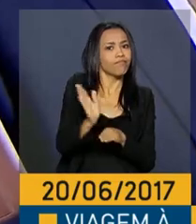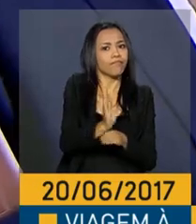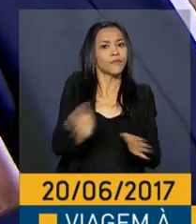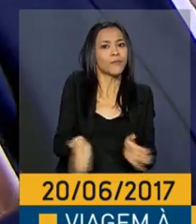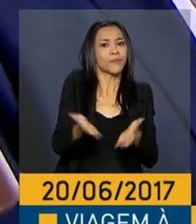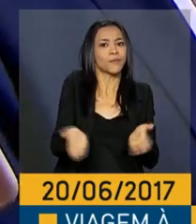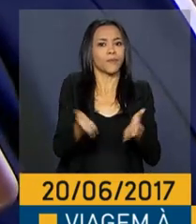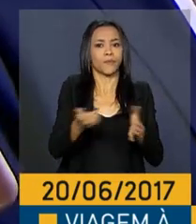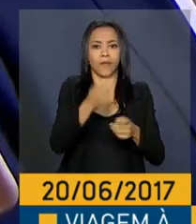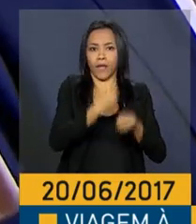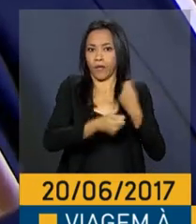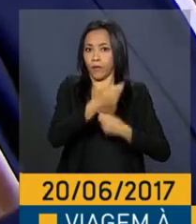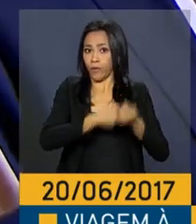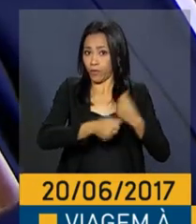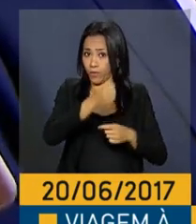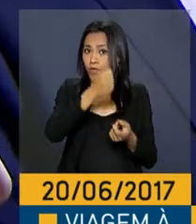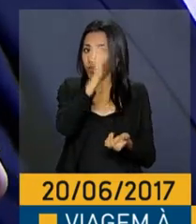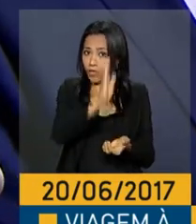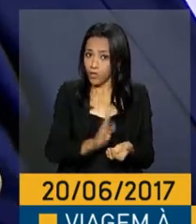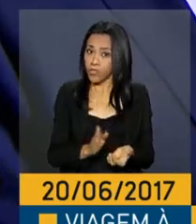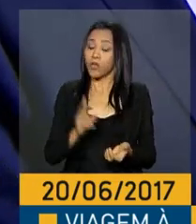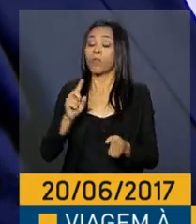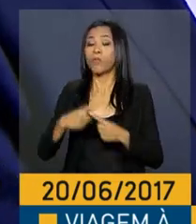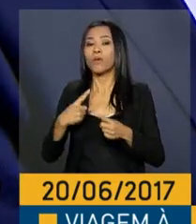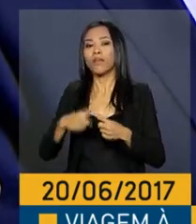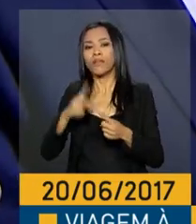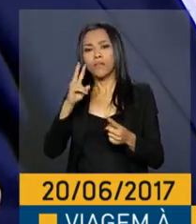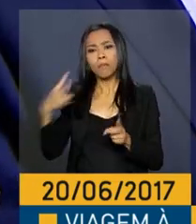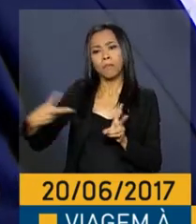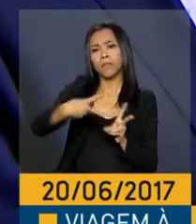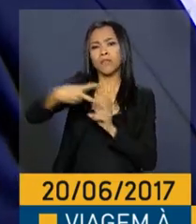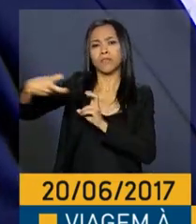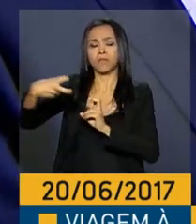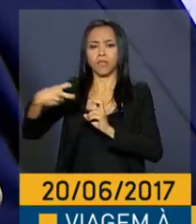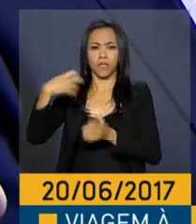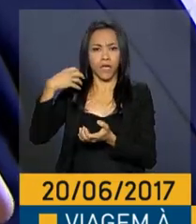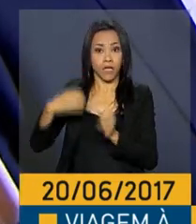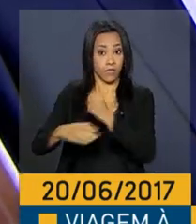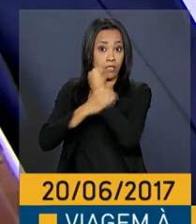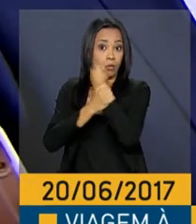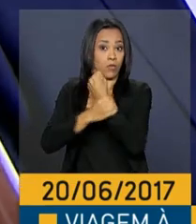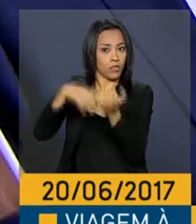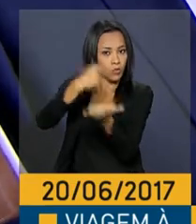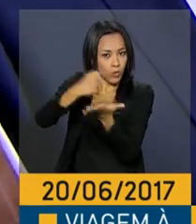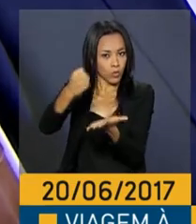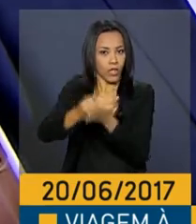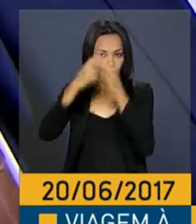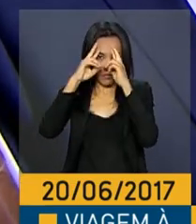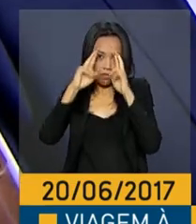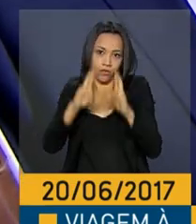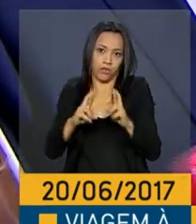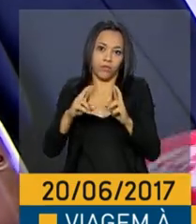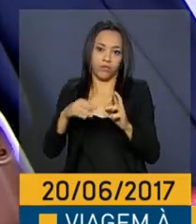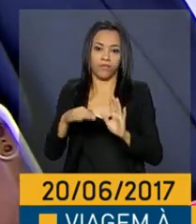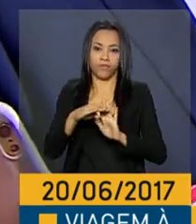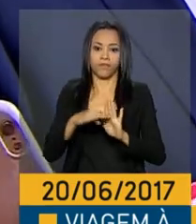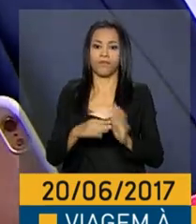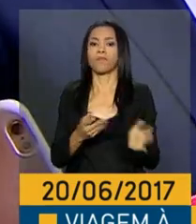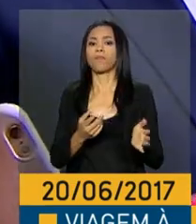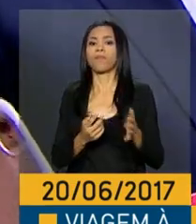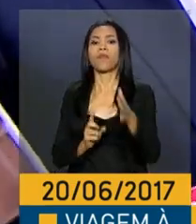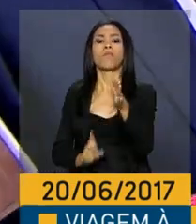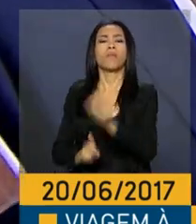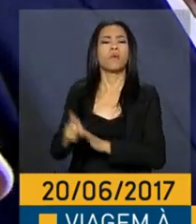tenho salientado a segurança jurídica e a estabilidade econômica que hoje alcançou o nosso país. Presidente, a crise política não